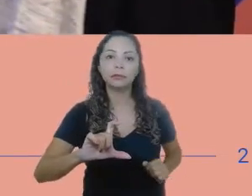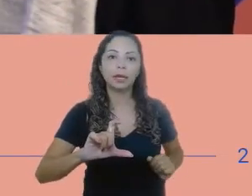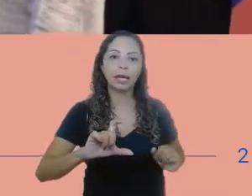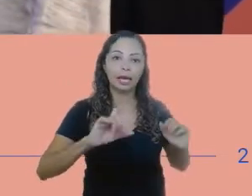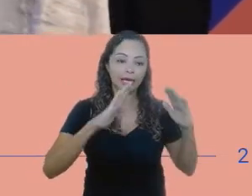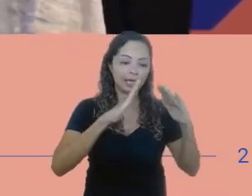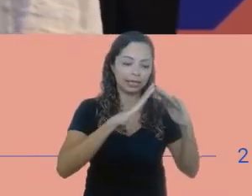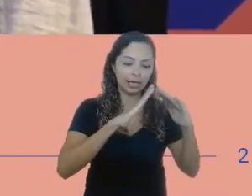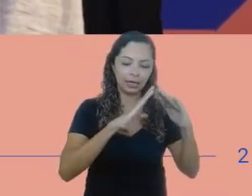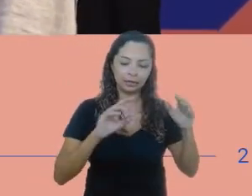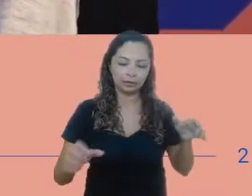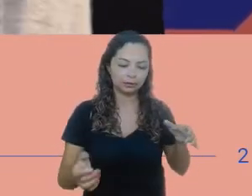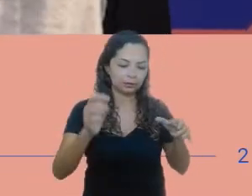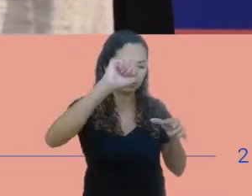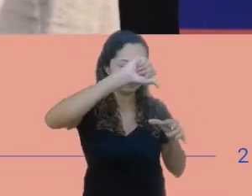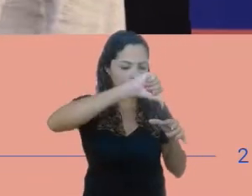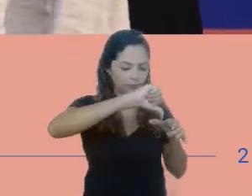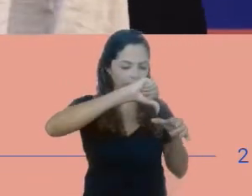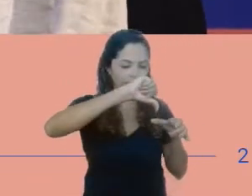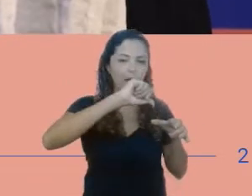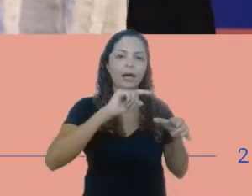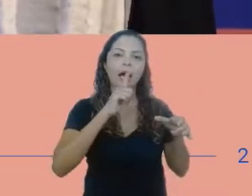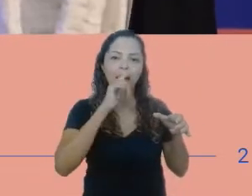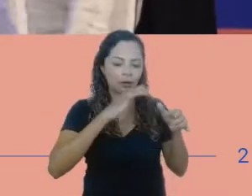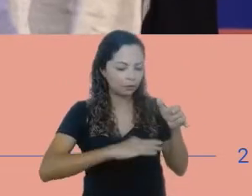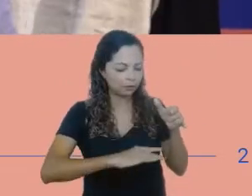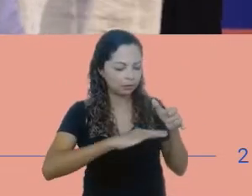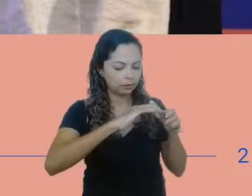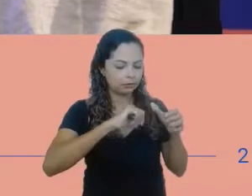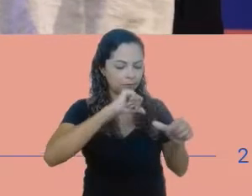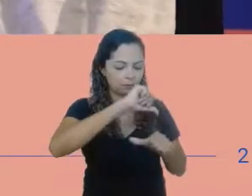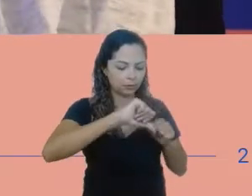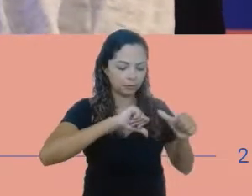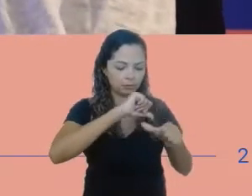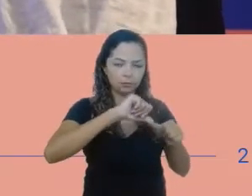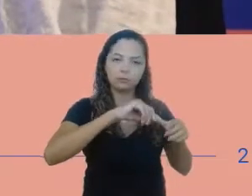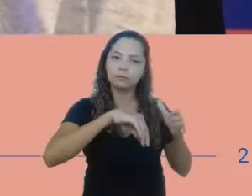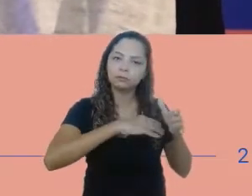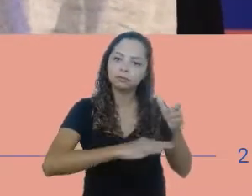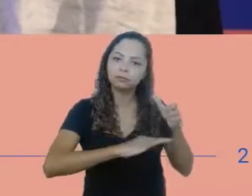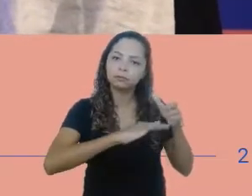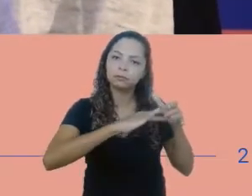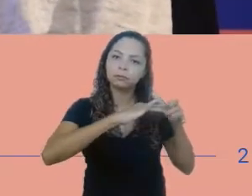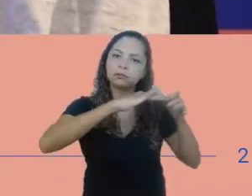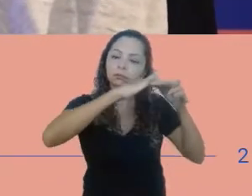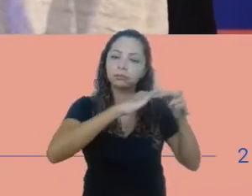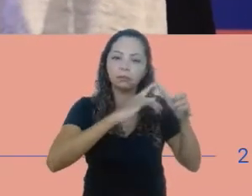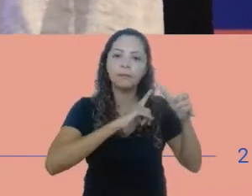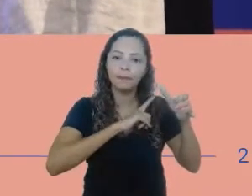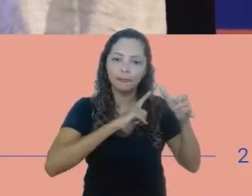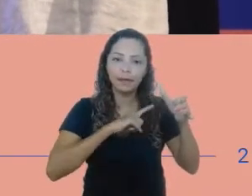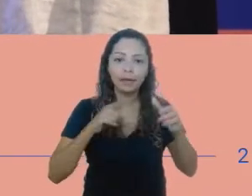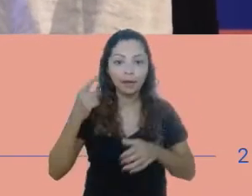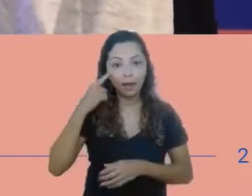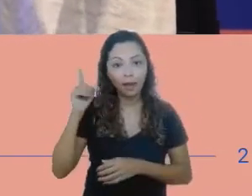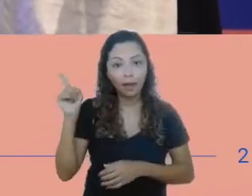então tem cápsulas tem uma embalagem toda desenhada para você poder utilizar e eles ainda fazem essa venda Esse é um